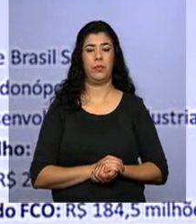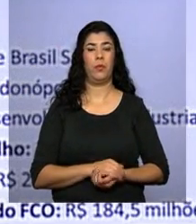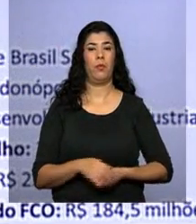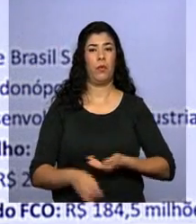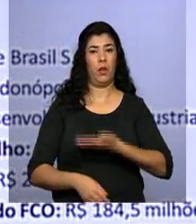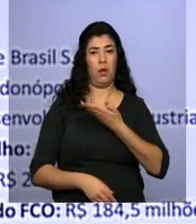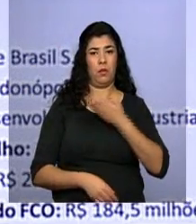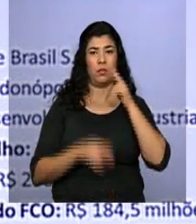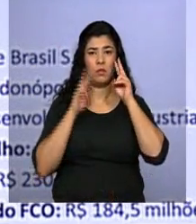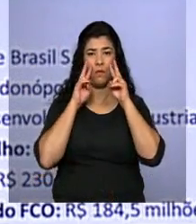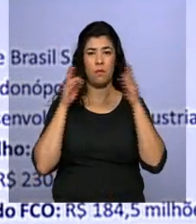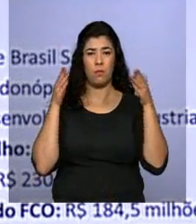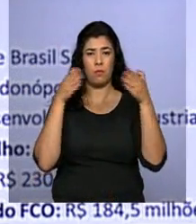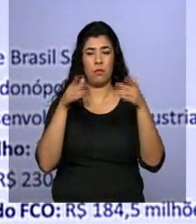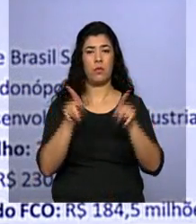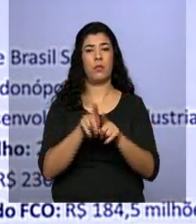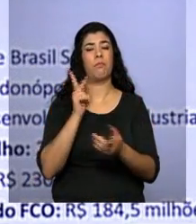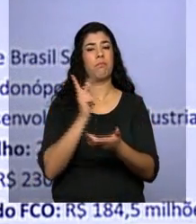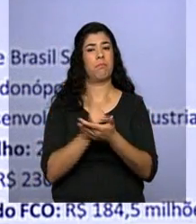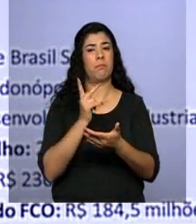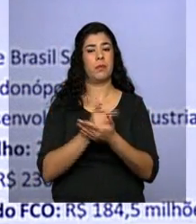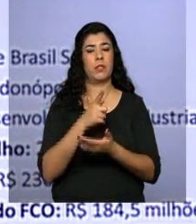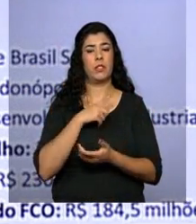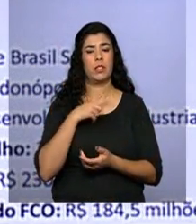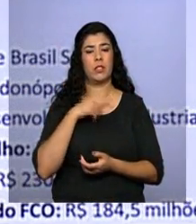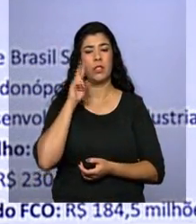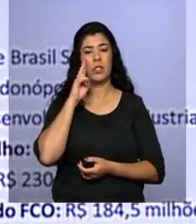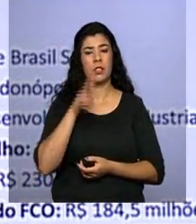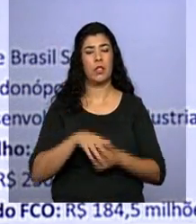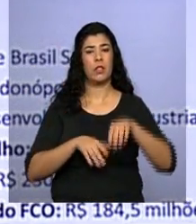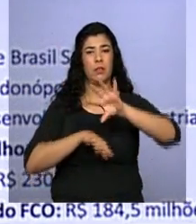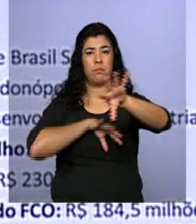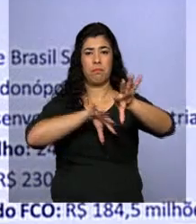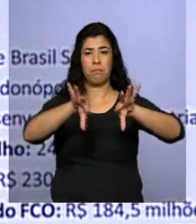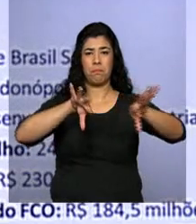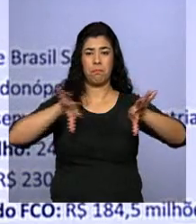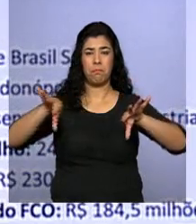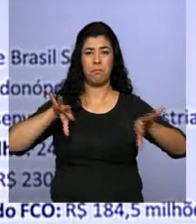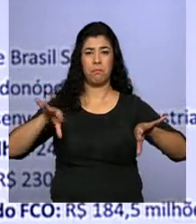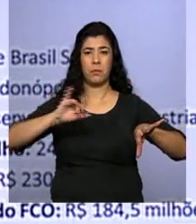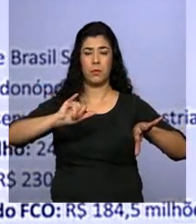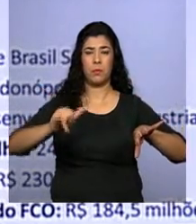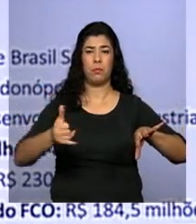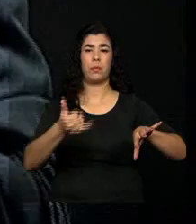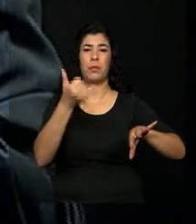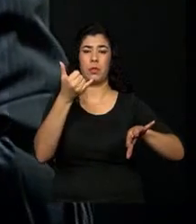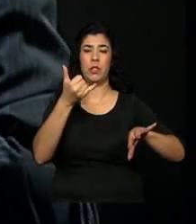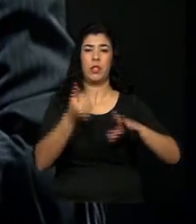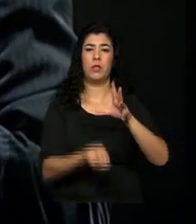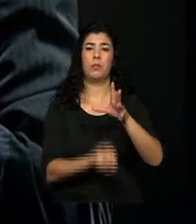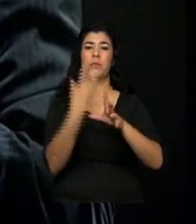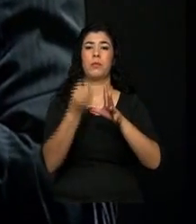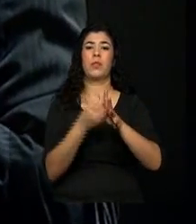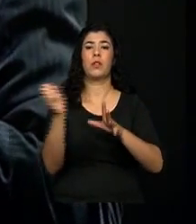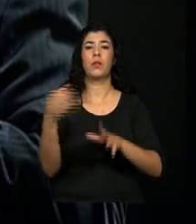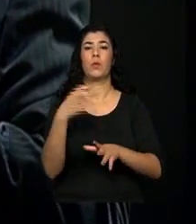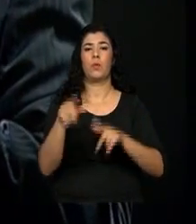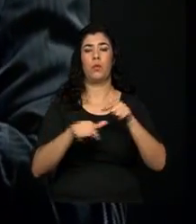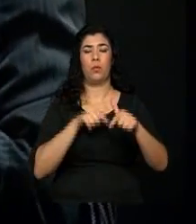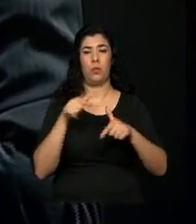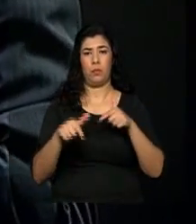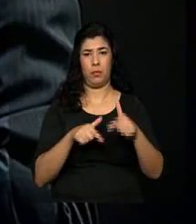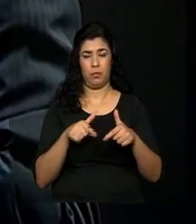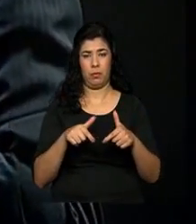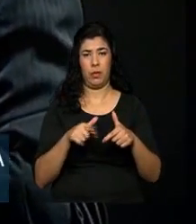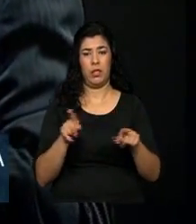atenção né apesar de ser bem pulverizada a oportunidade de geração de novos empregos